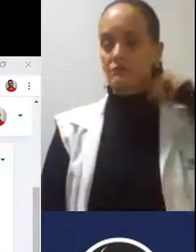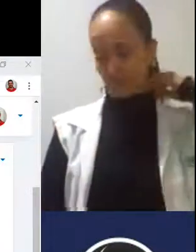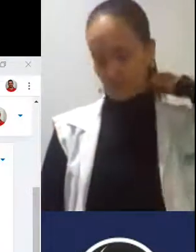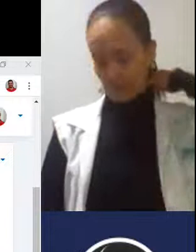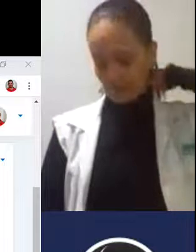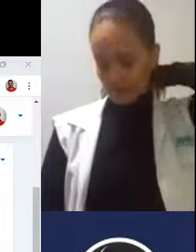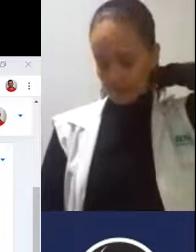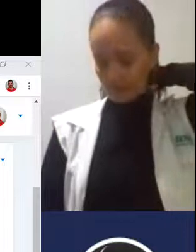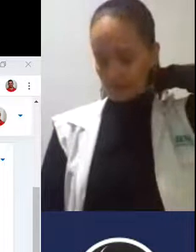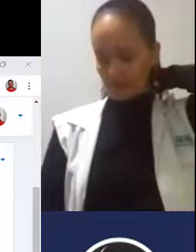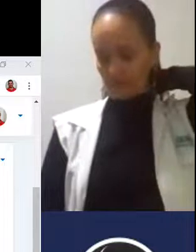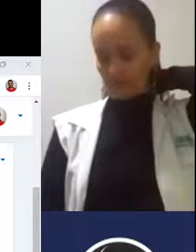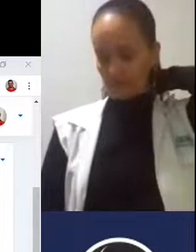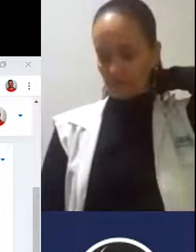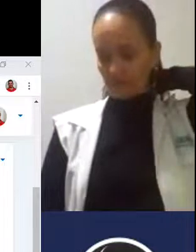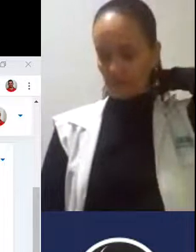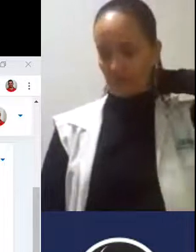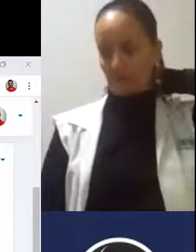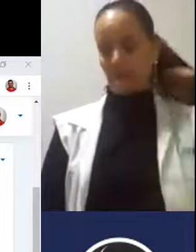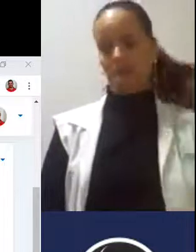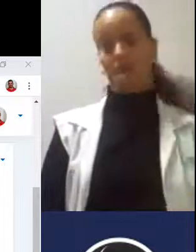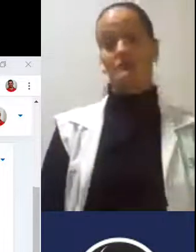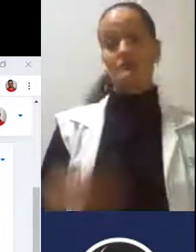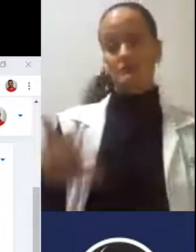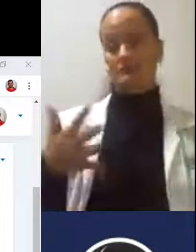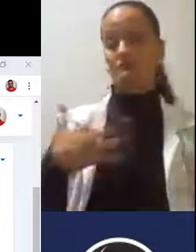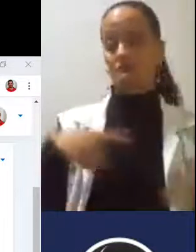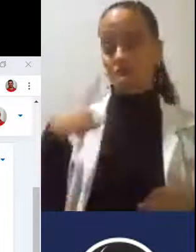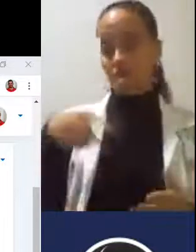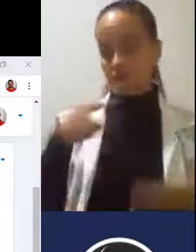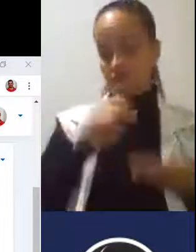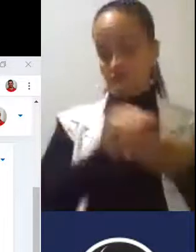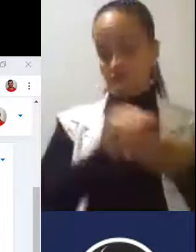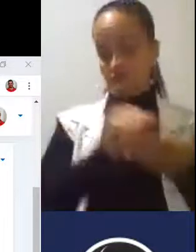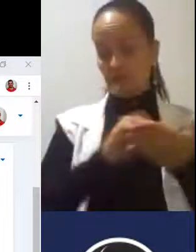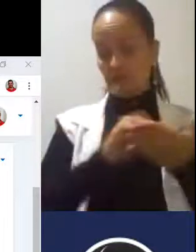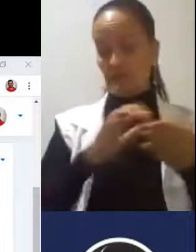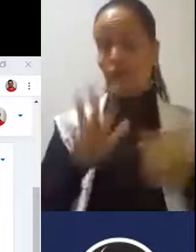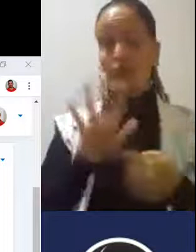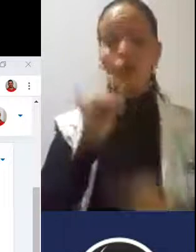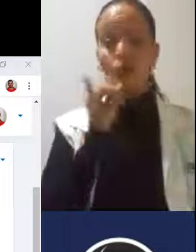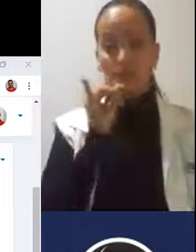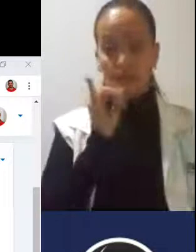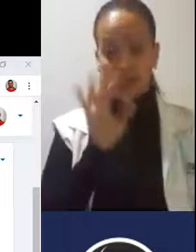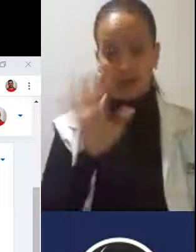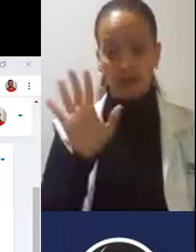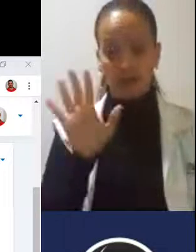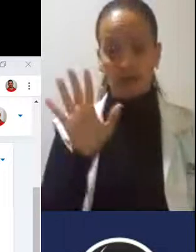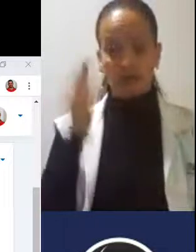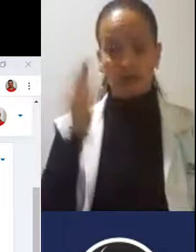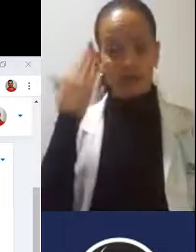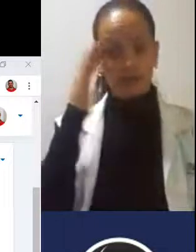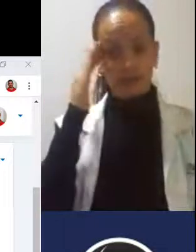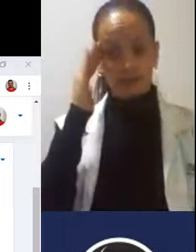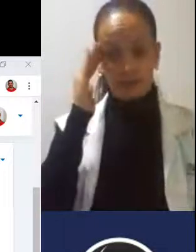Então, ó, lá na situação de aprendizagem não pede isso aqui, mas só para citar um exemplo aí para vocês, né? Vou fechar aqui o circuito.